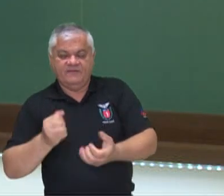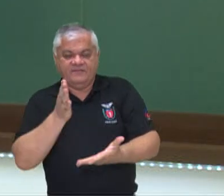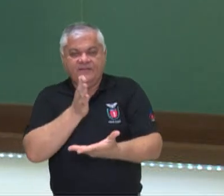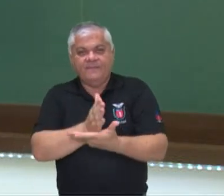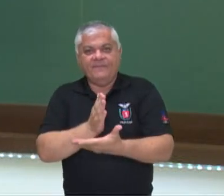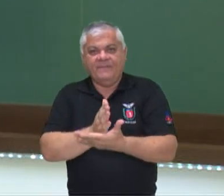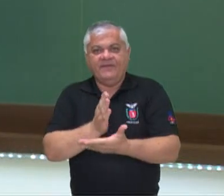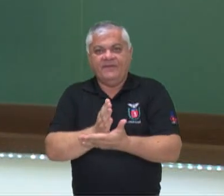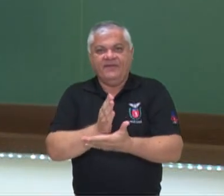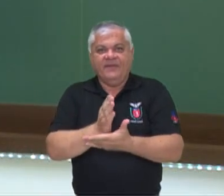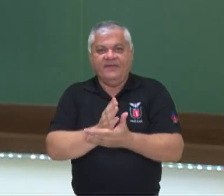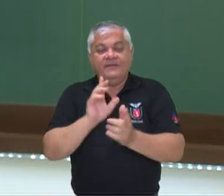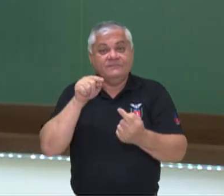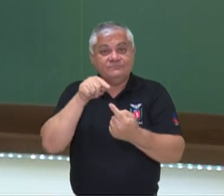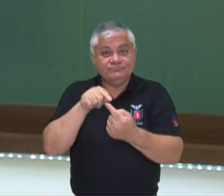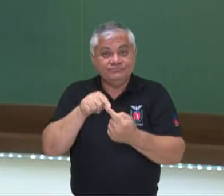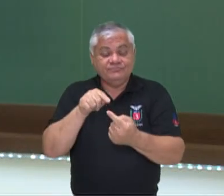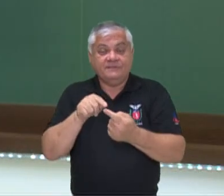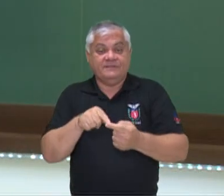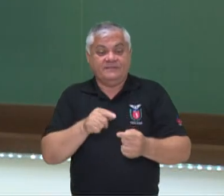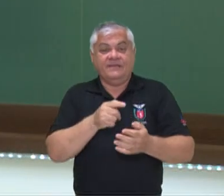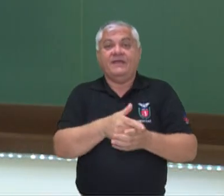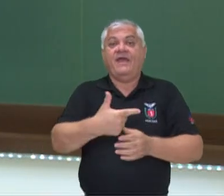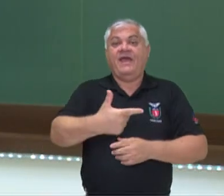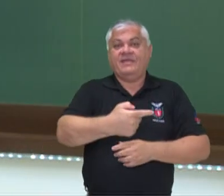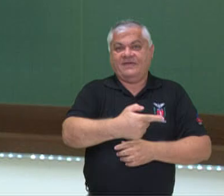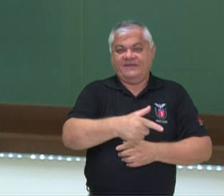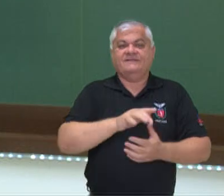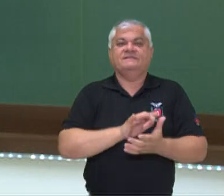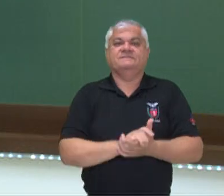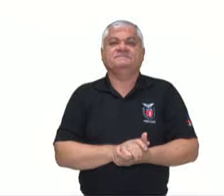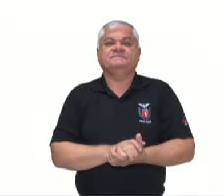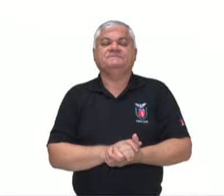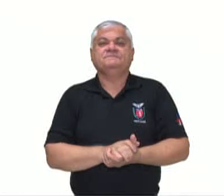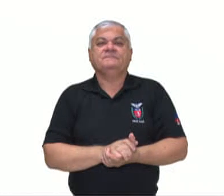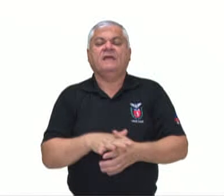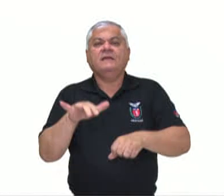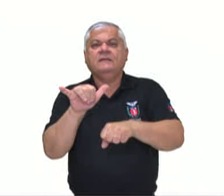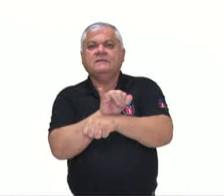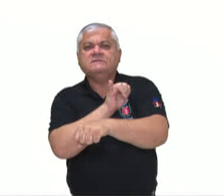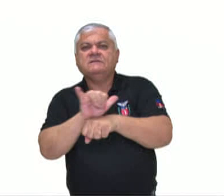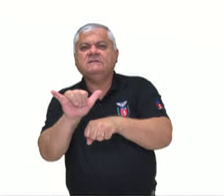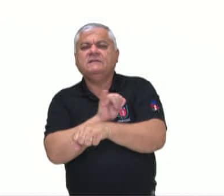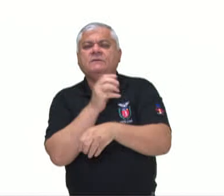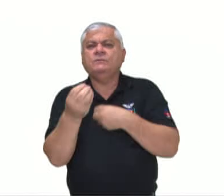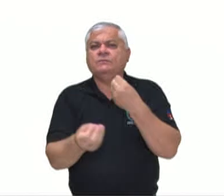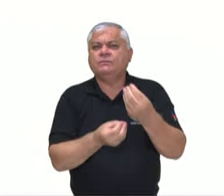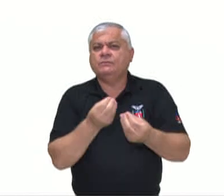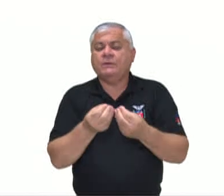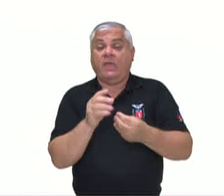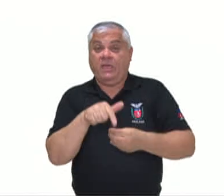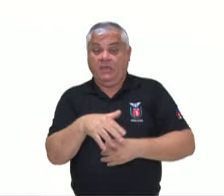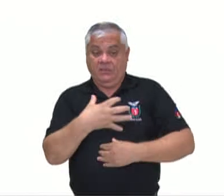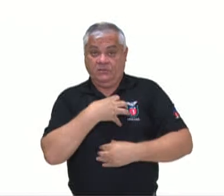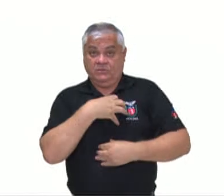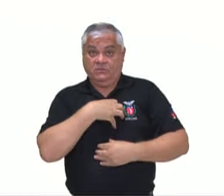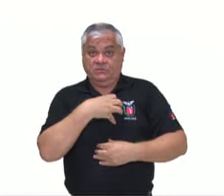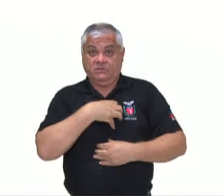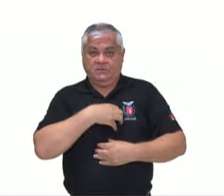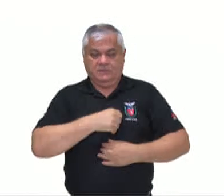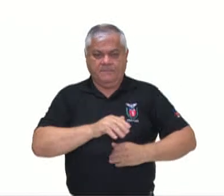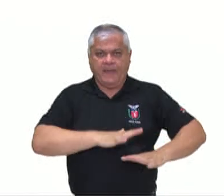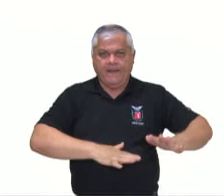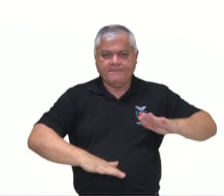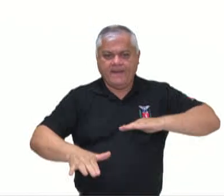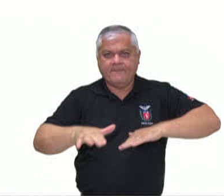e jogadores que terão uma função de atacantes, tá bom? As estratégias de movimento é a forma como